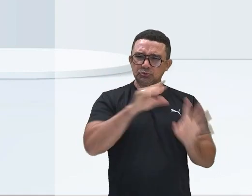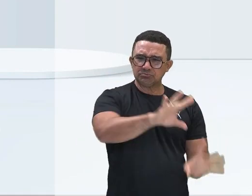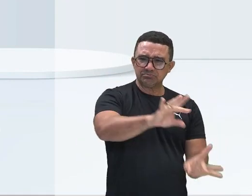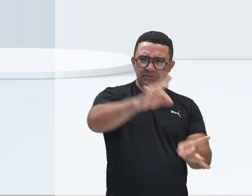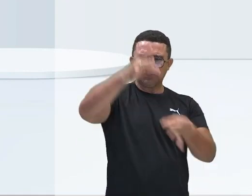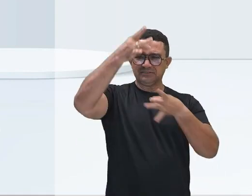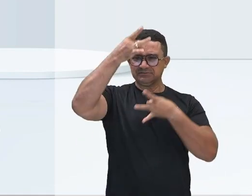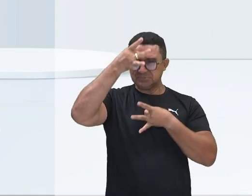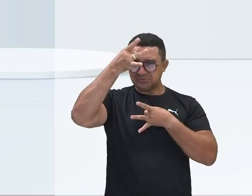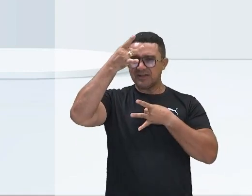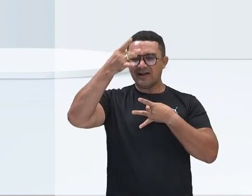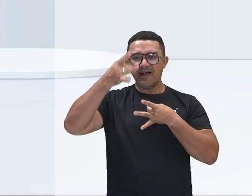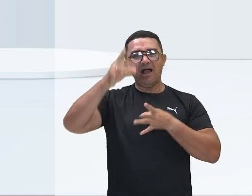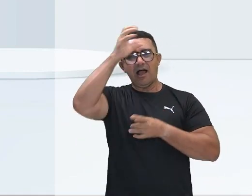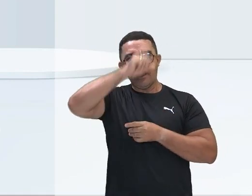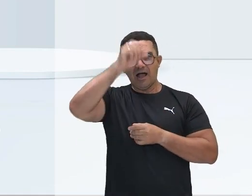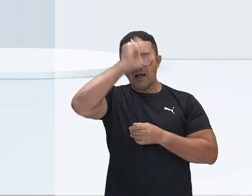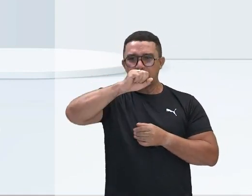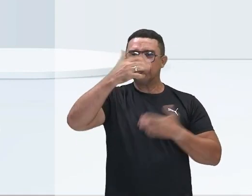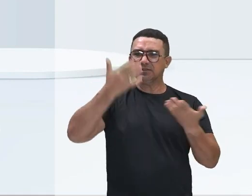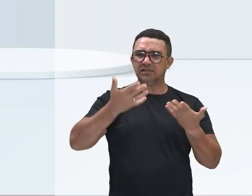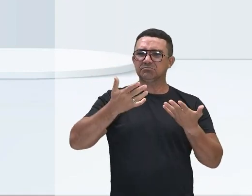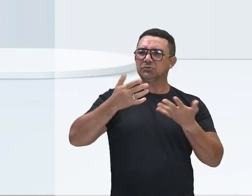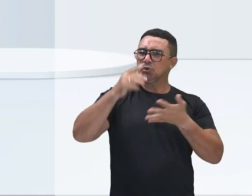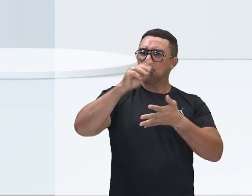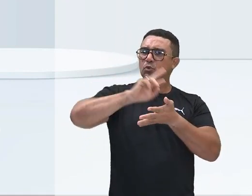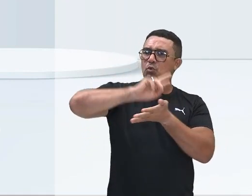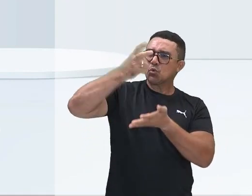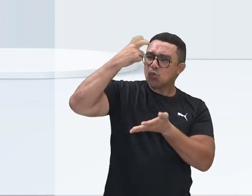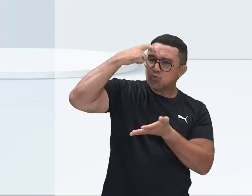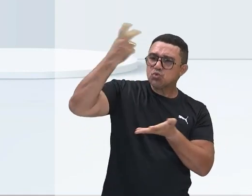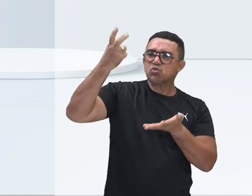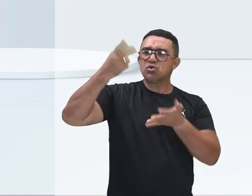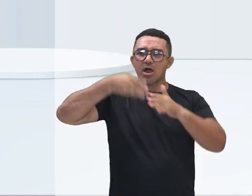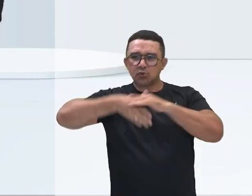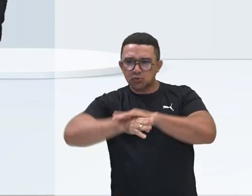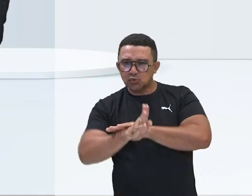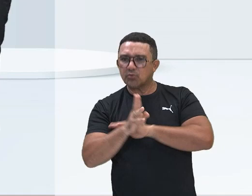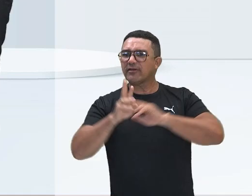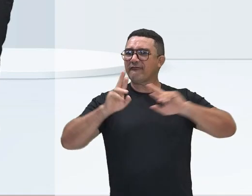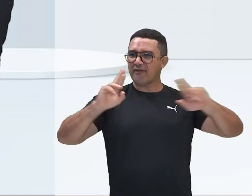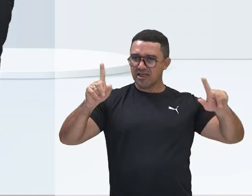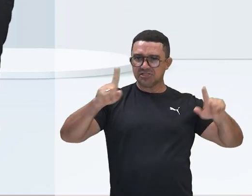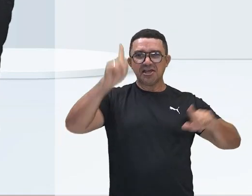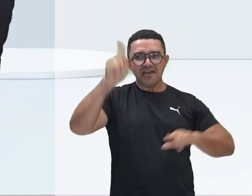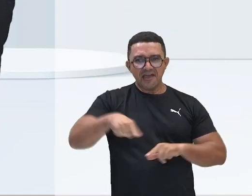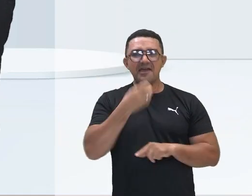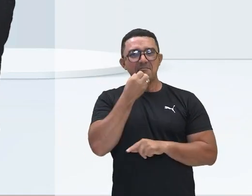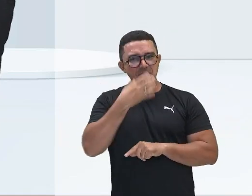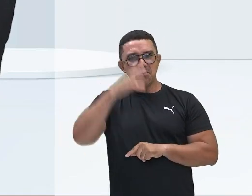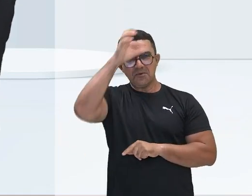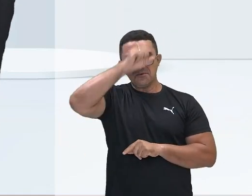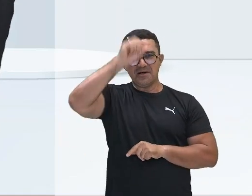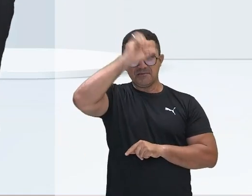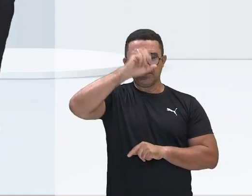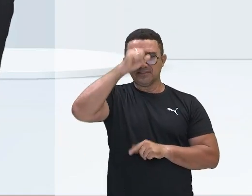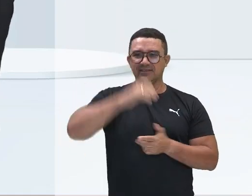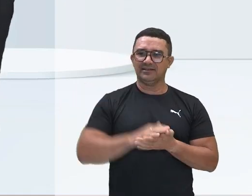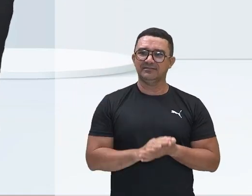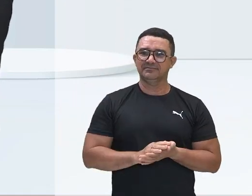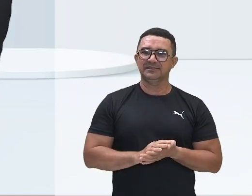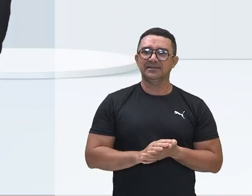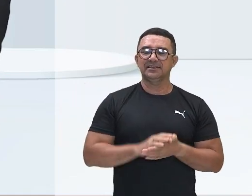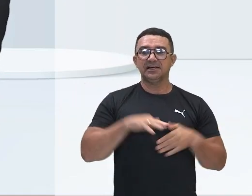essas diferenças, aprender sobre essas culturas, sobre esses costumes. E aí, depois que você conhecer, você julga se aquilo